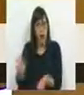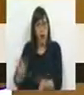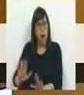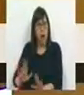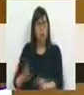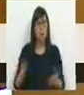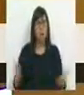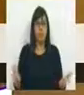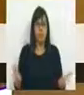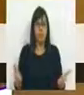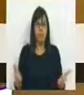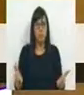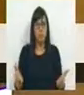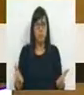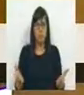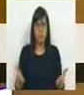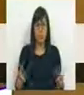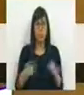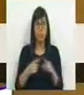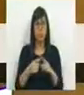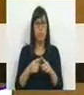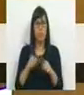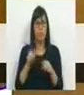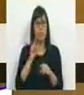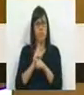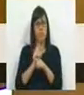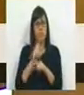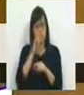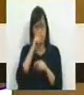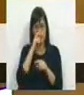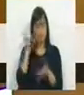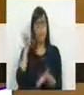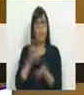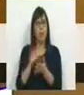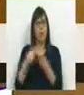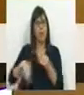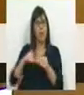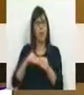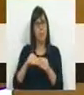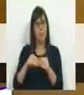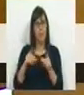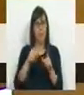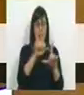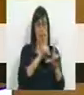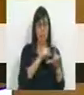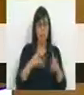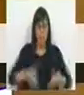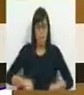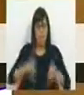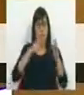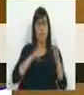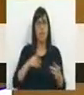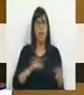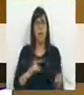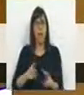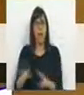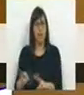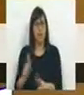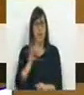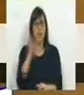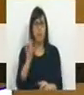Montijo e a colocação lá do aeroporto complementar da Portela, da pista